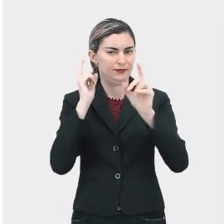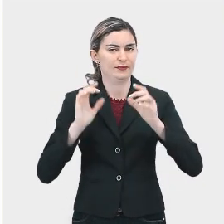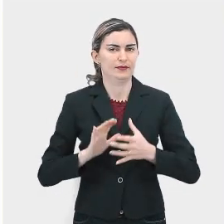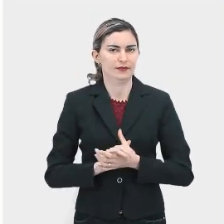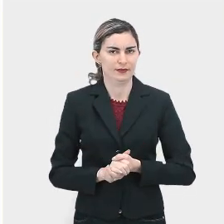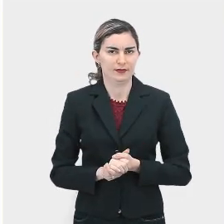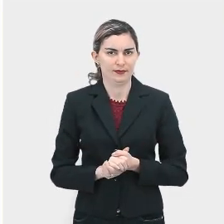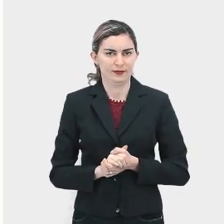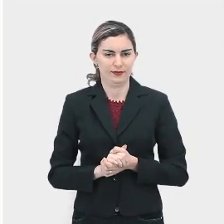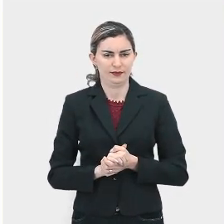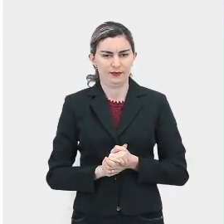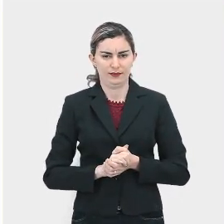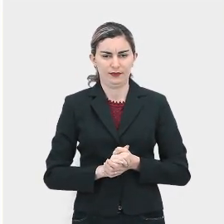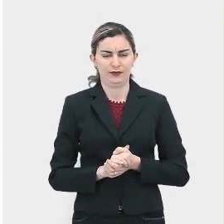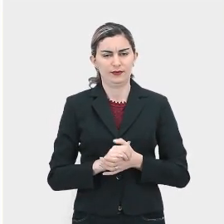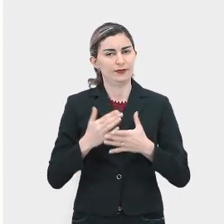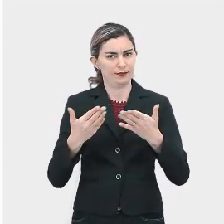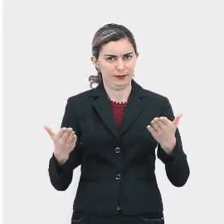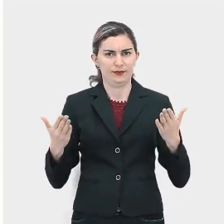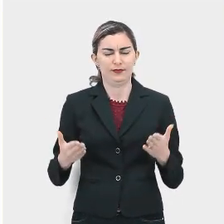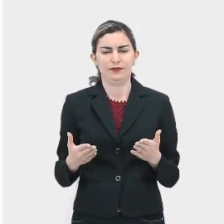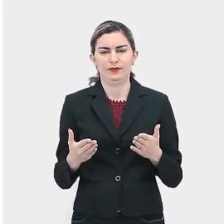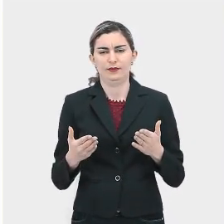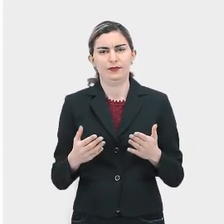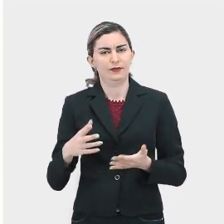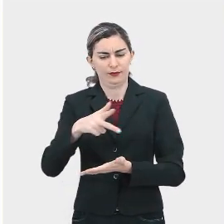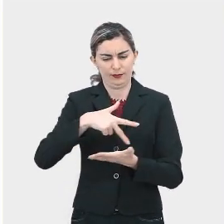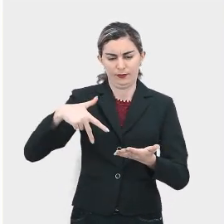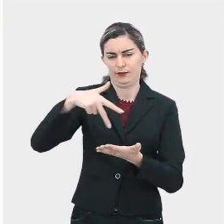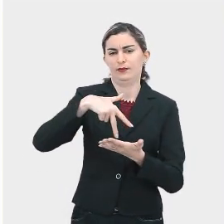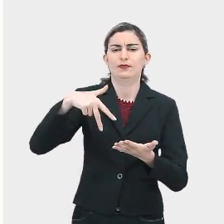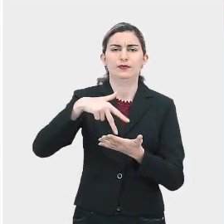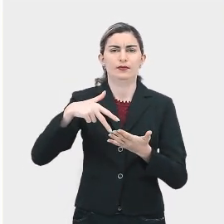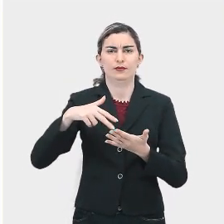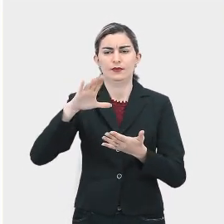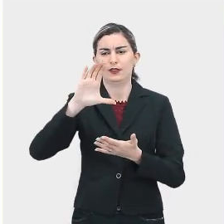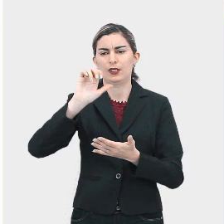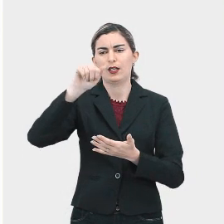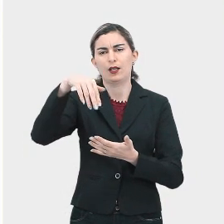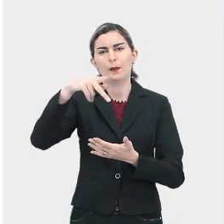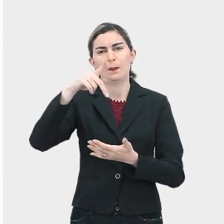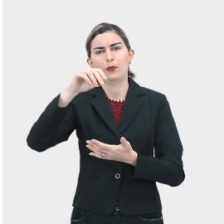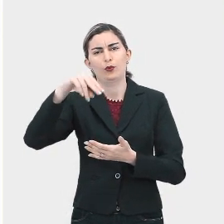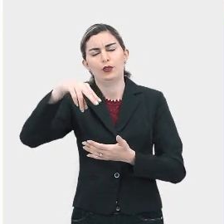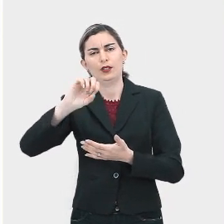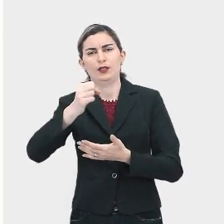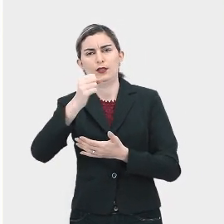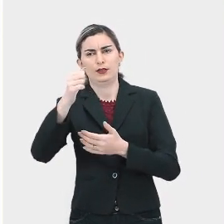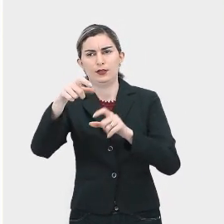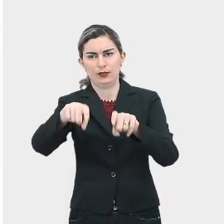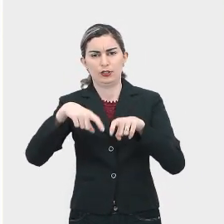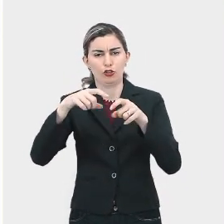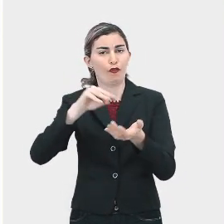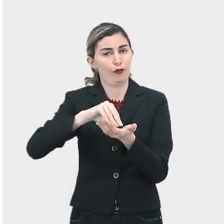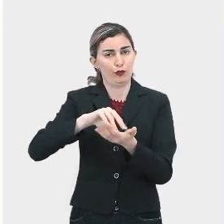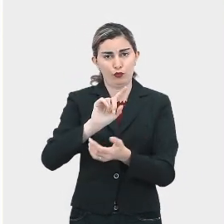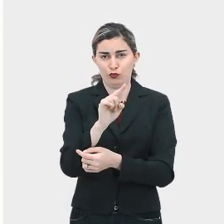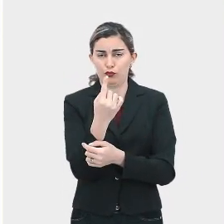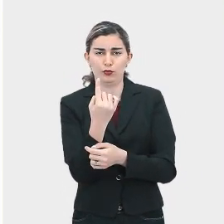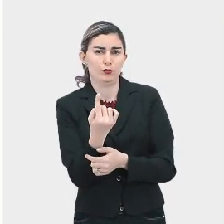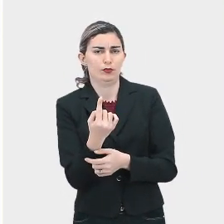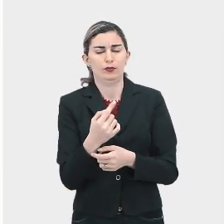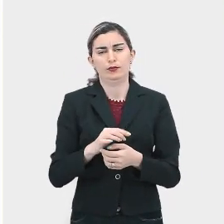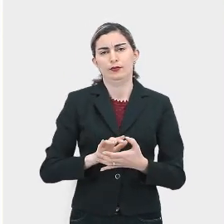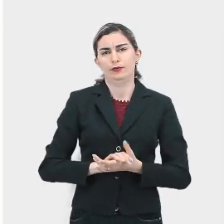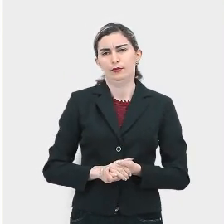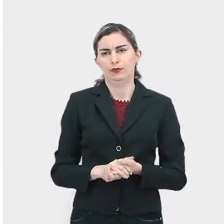Achou a outra, né? Isso aí. Danças camponesas. Falta só mais um.